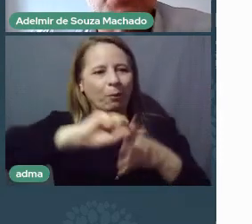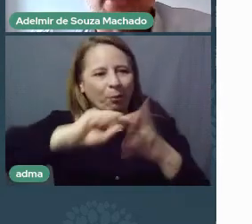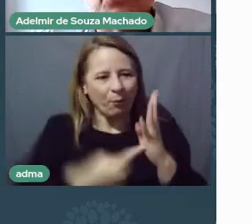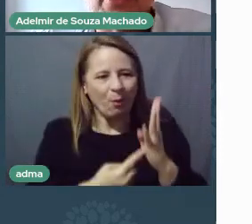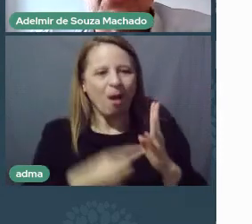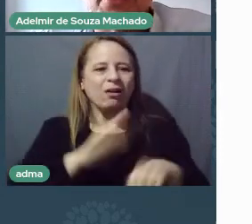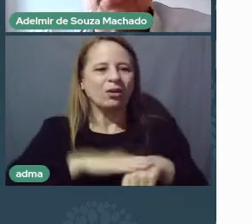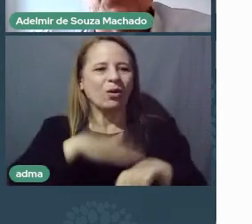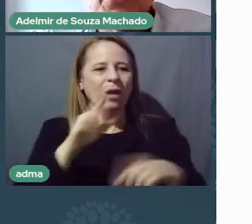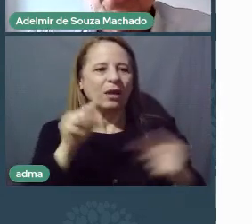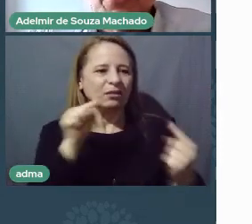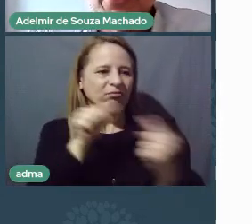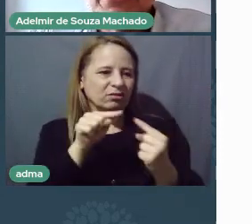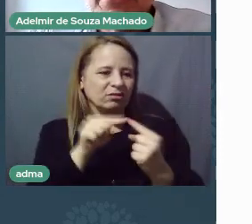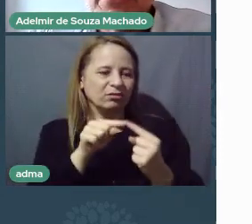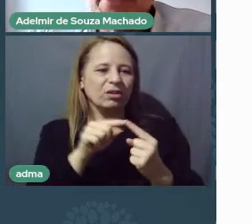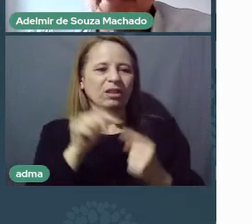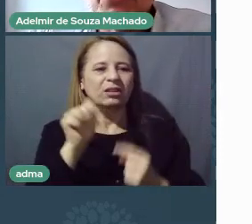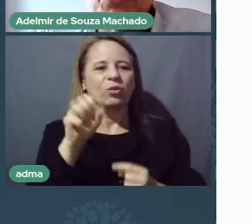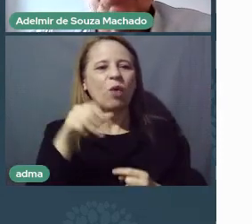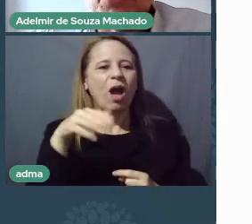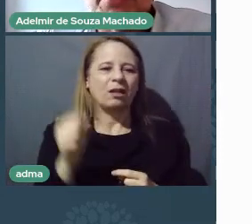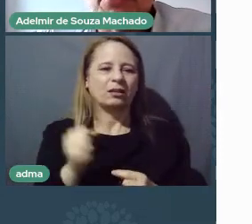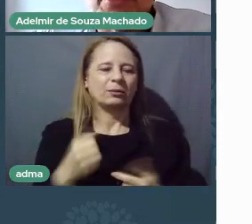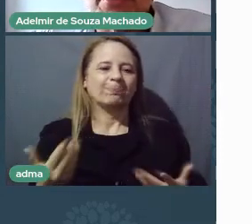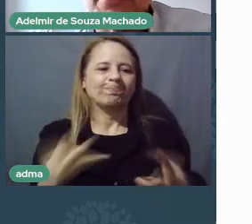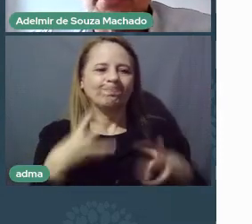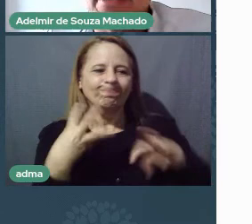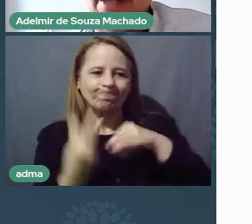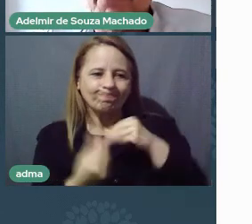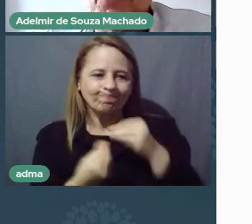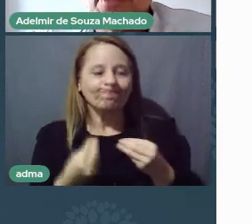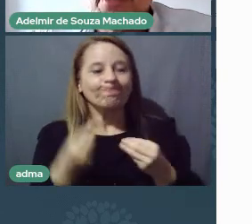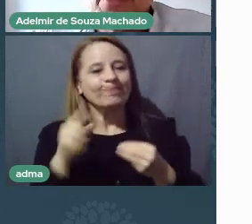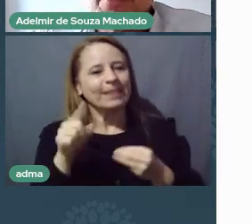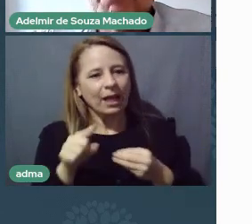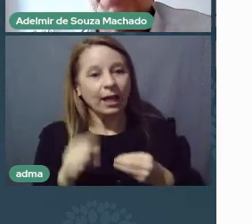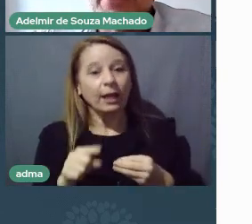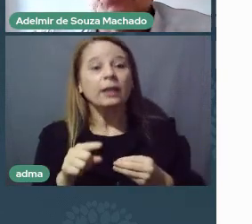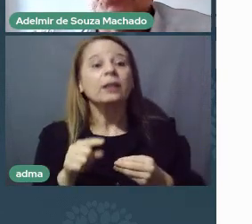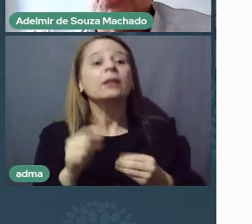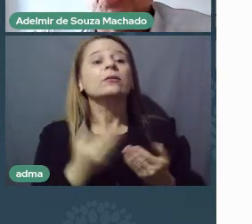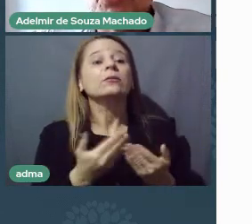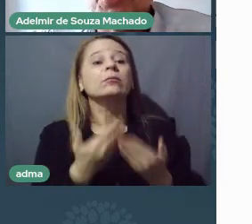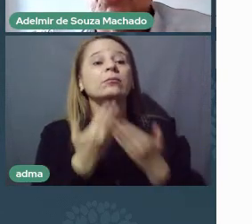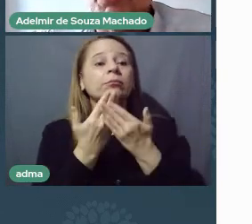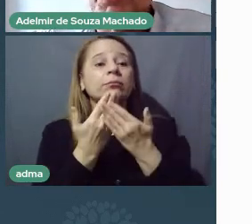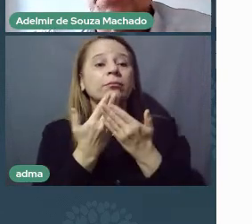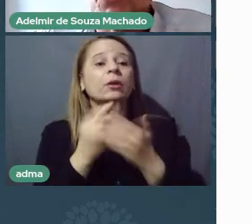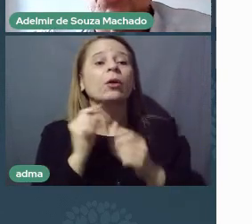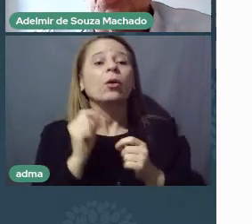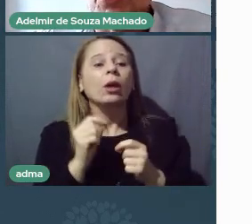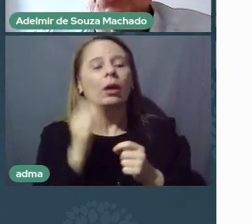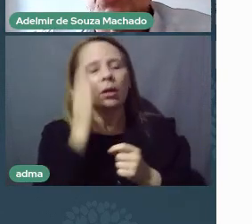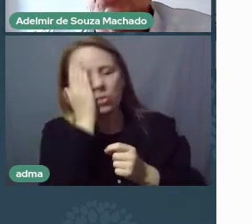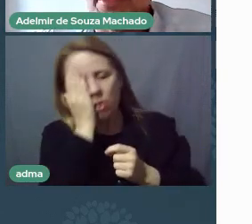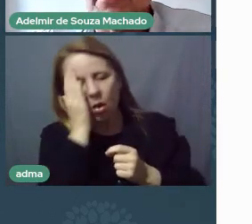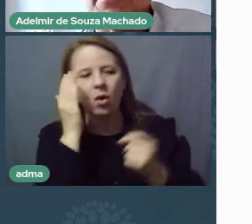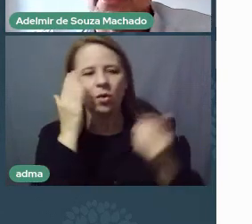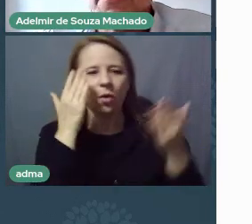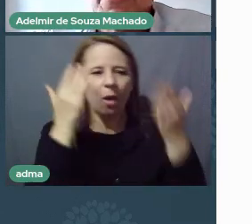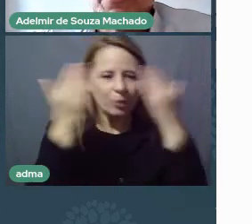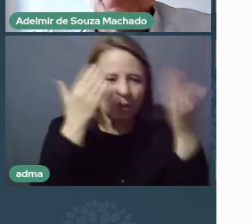fatores de risco relacionados a isso e as exacerbações, mostrando aqui nesse gráfico a apneia do sono, distúrbios